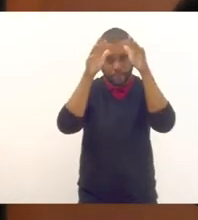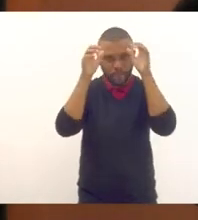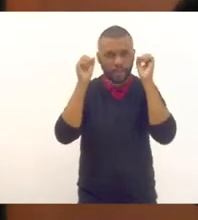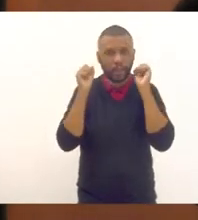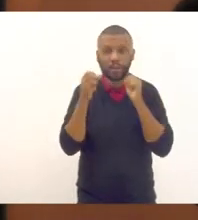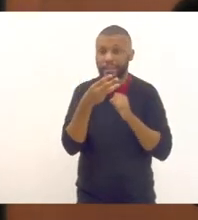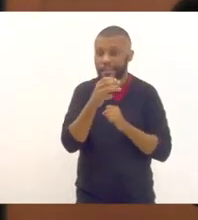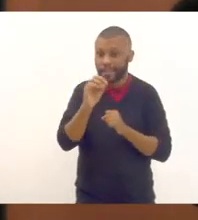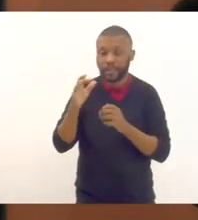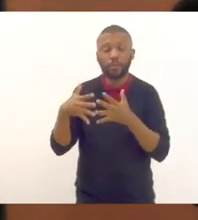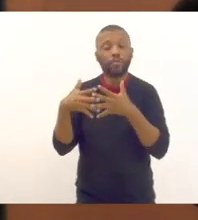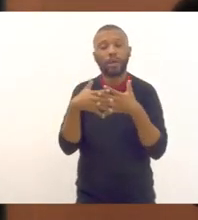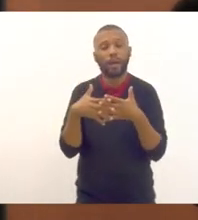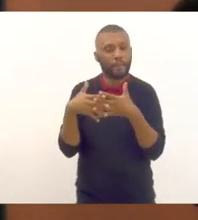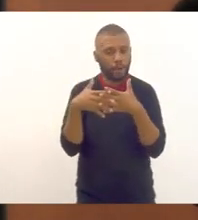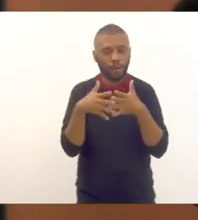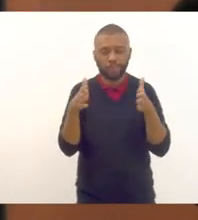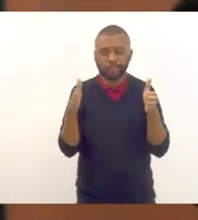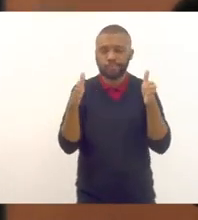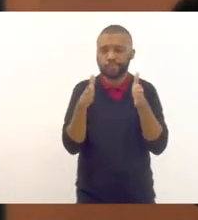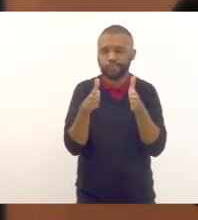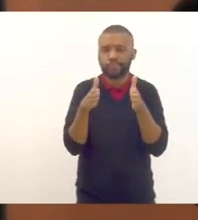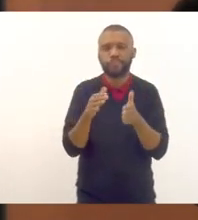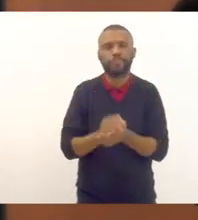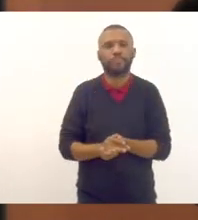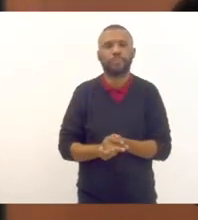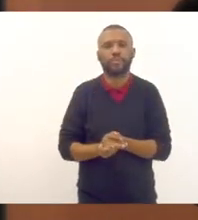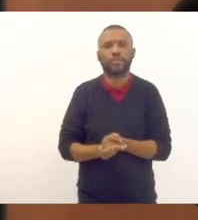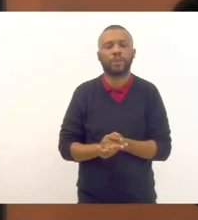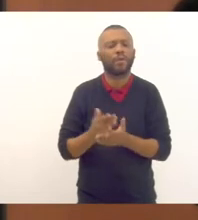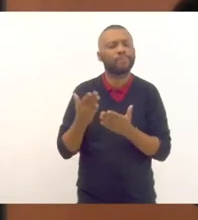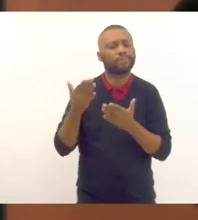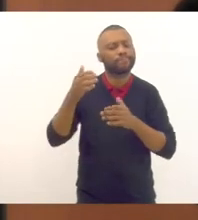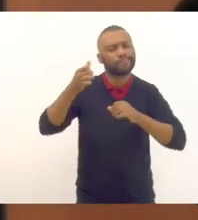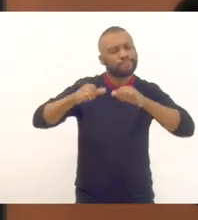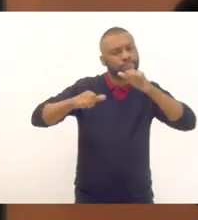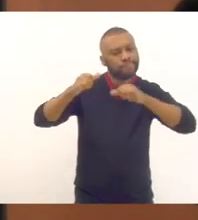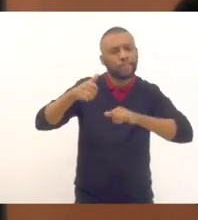Uma estimativa aí de compra desses equipamentos,